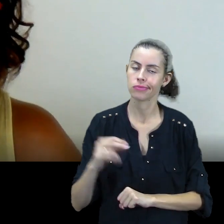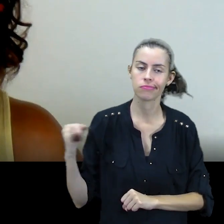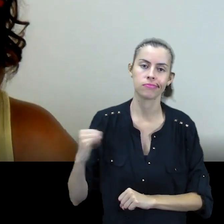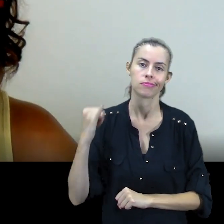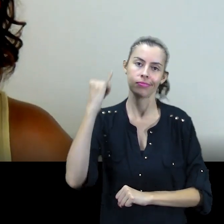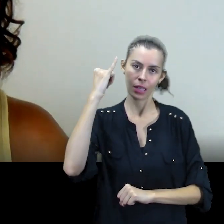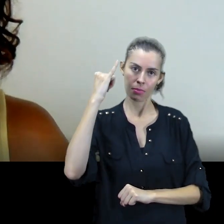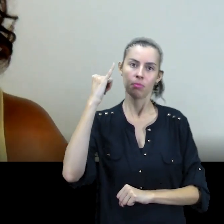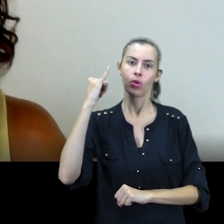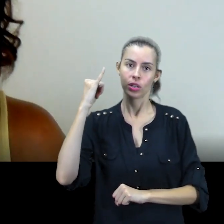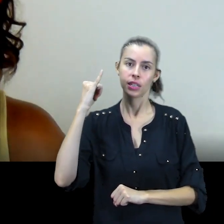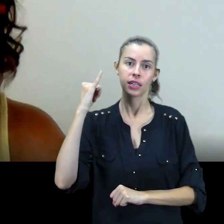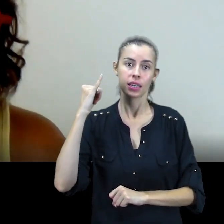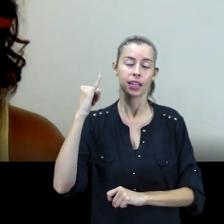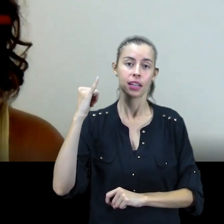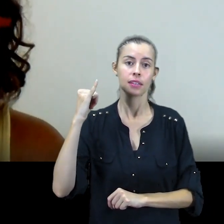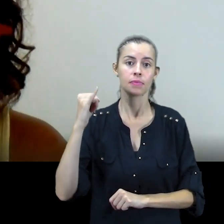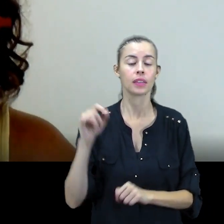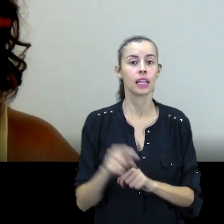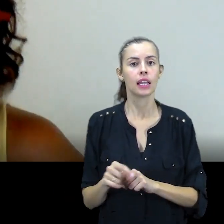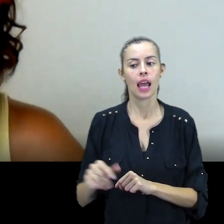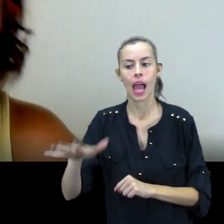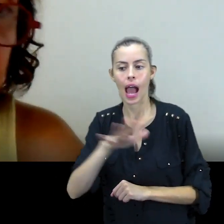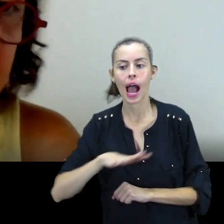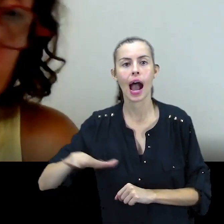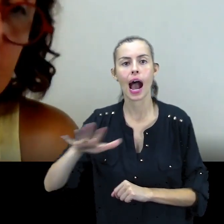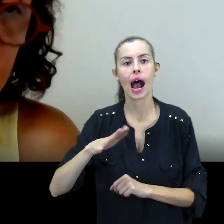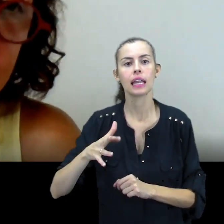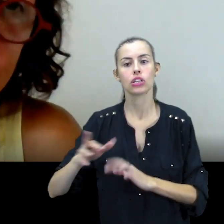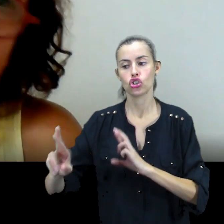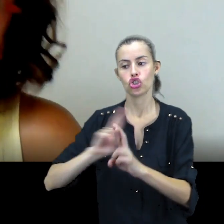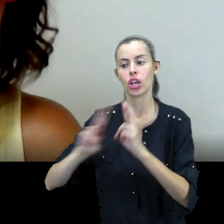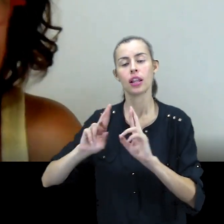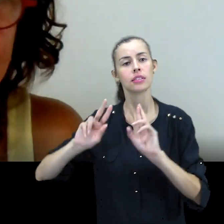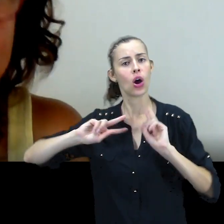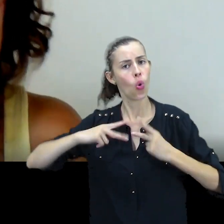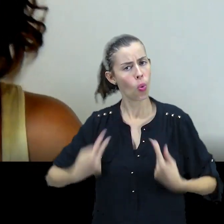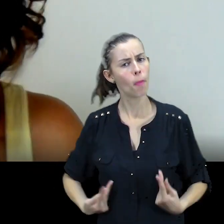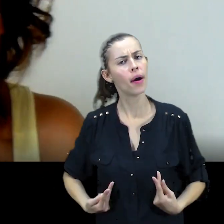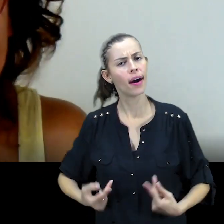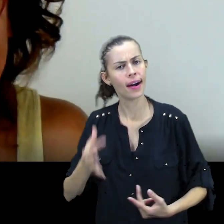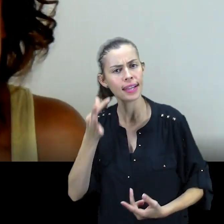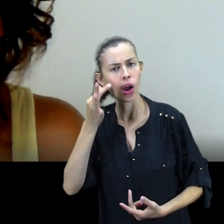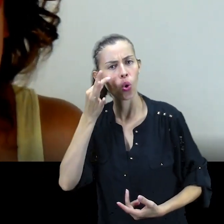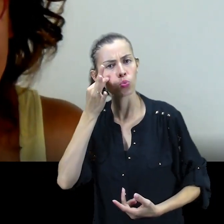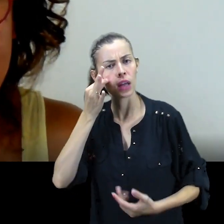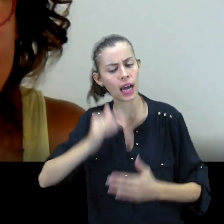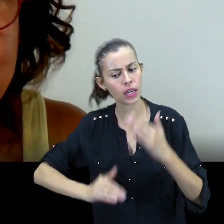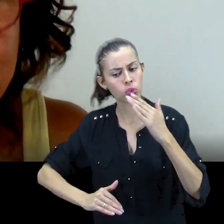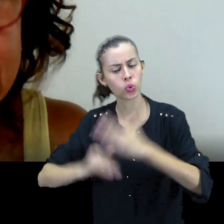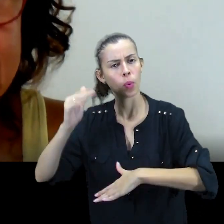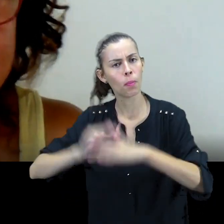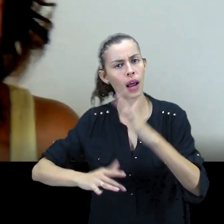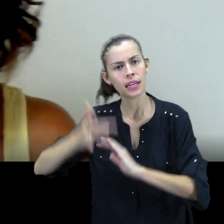mental, seja um campus saudável, né, mentalmente. E aí o que a gente precisa mesmo é ter essa colaboração das pessoas que detêm o conhecimento